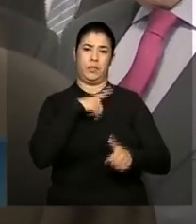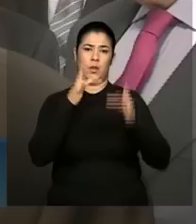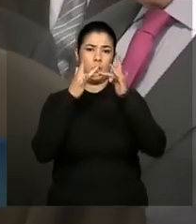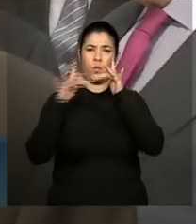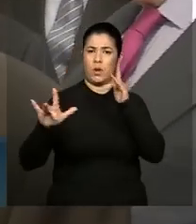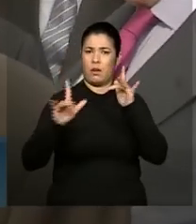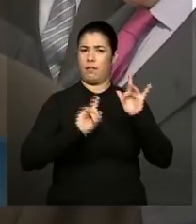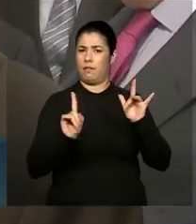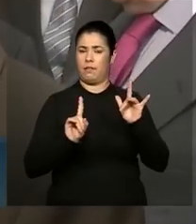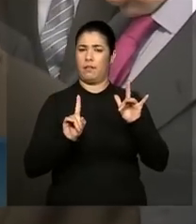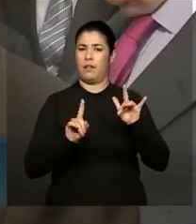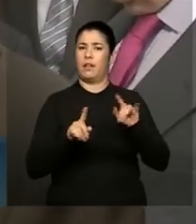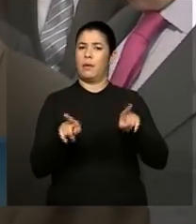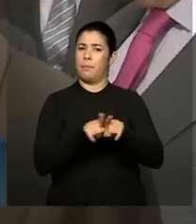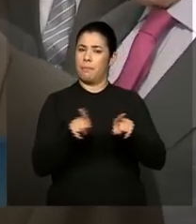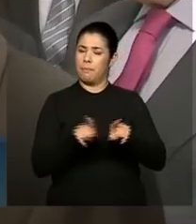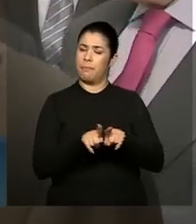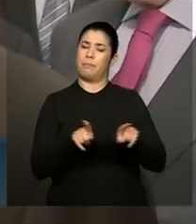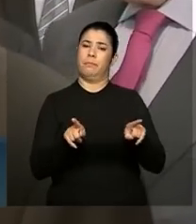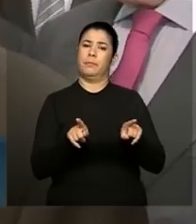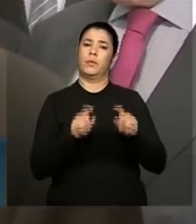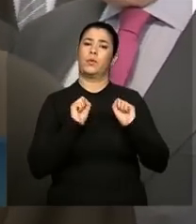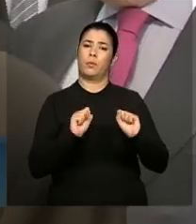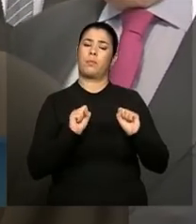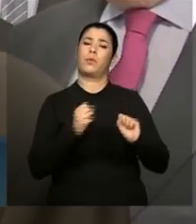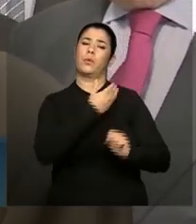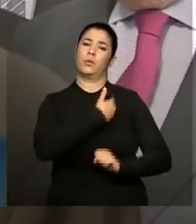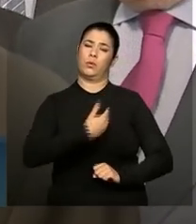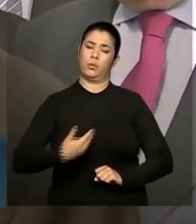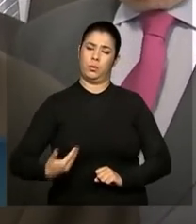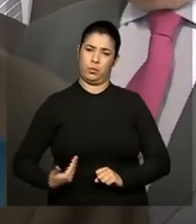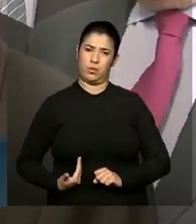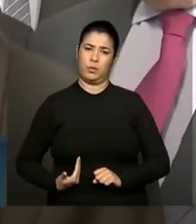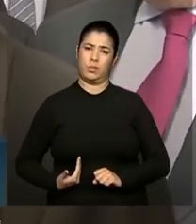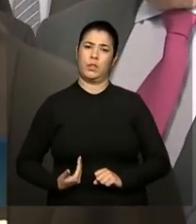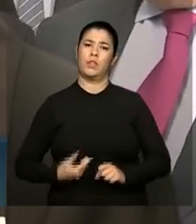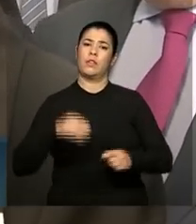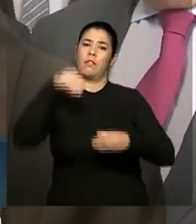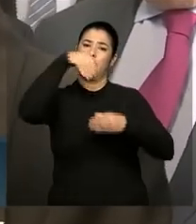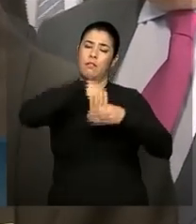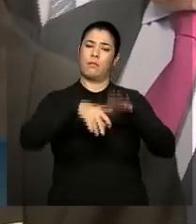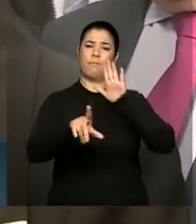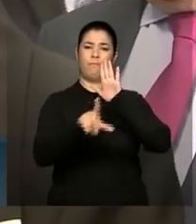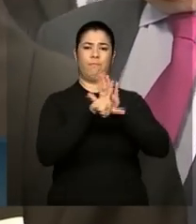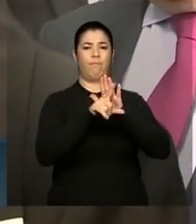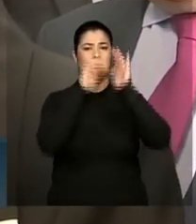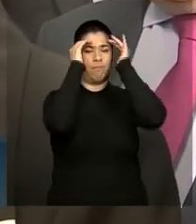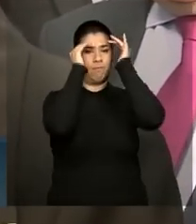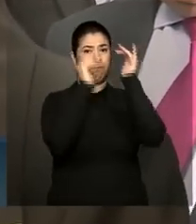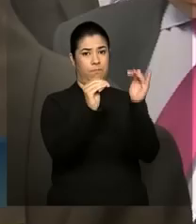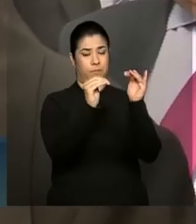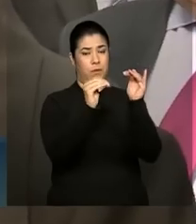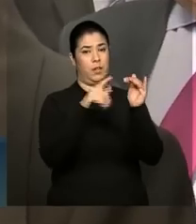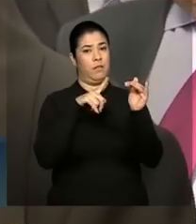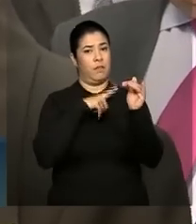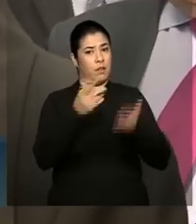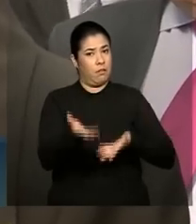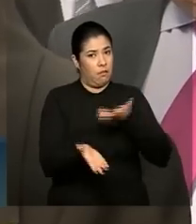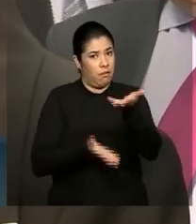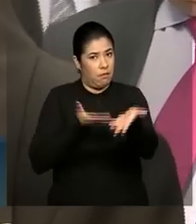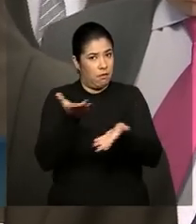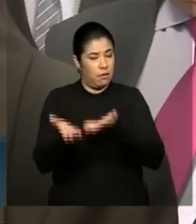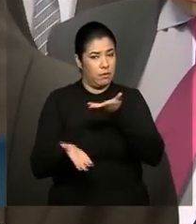seus acionistas. Agora, o que o governo fará é tudo dentro da legalidade. Nós iremos tratar as